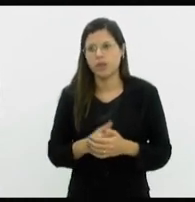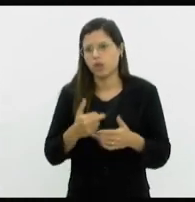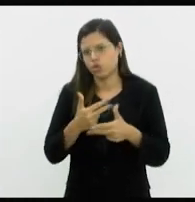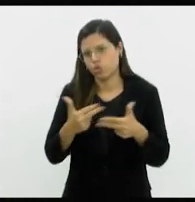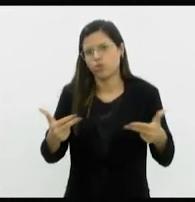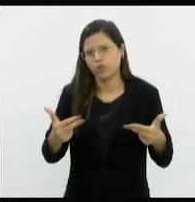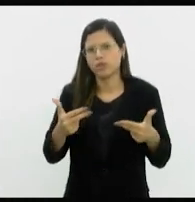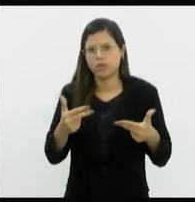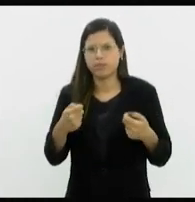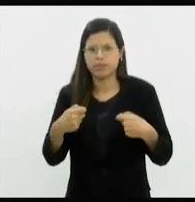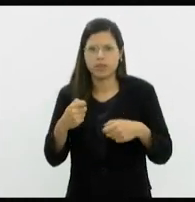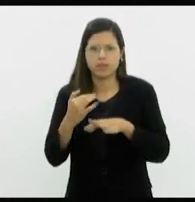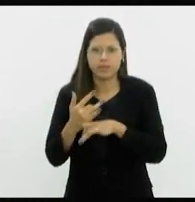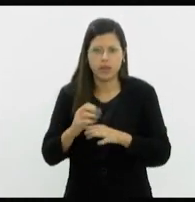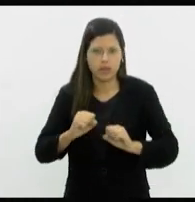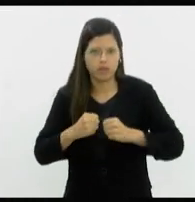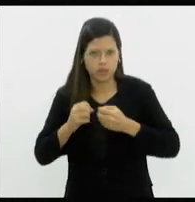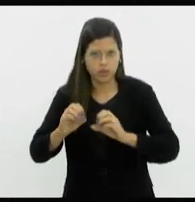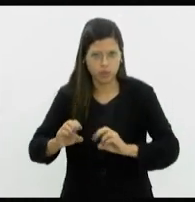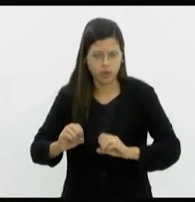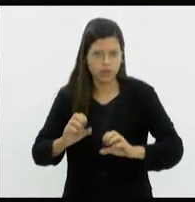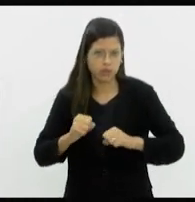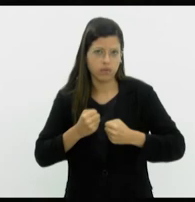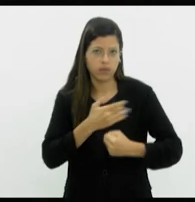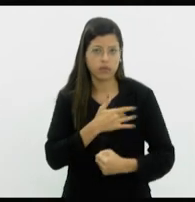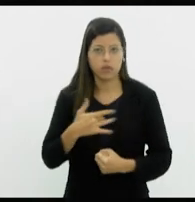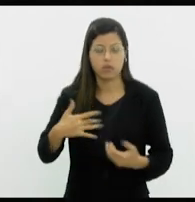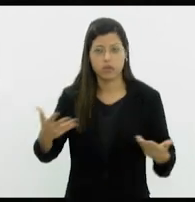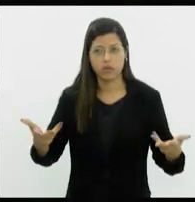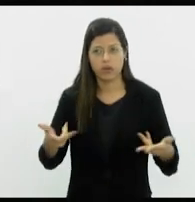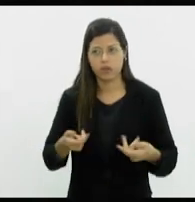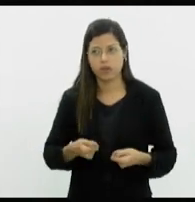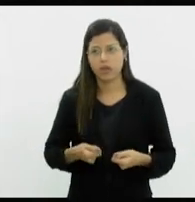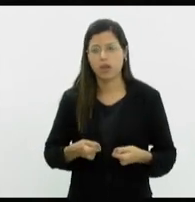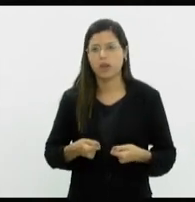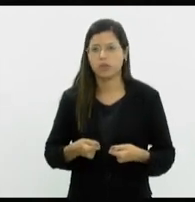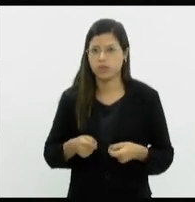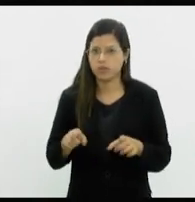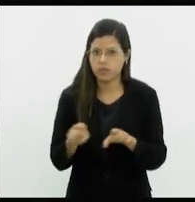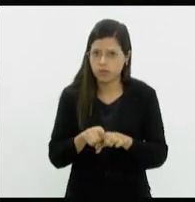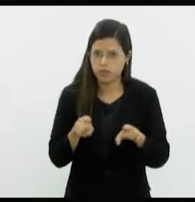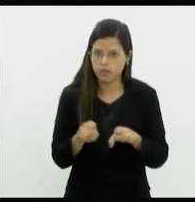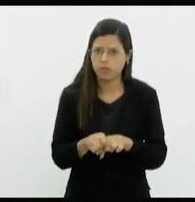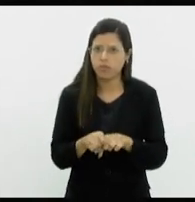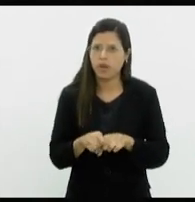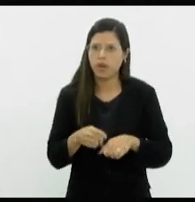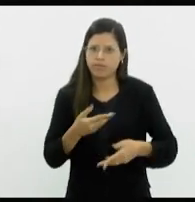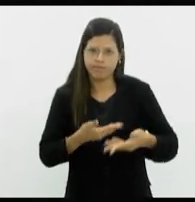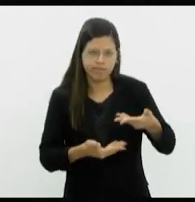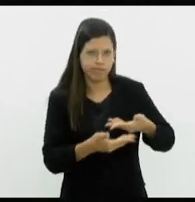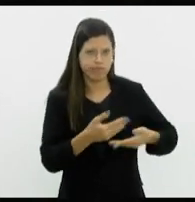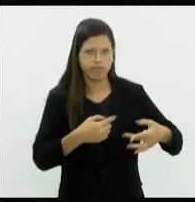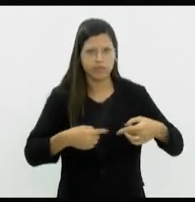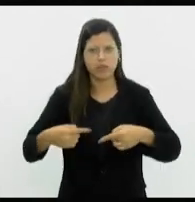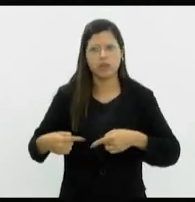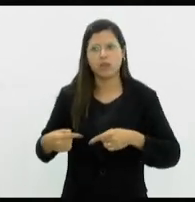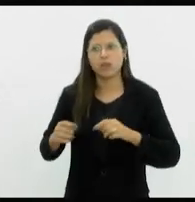na defesa da educação, na defesa da saúde de qualidade, demarcando também com aqueles que defendem o